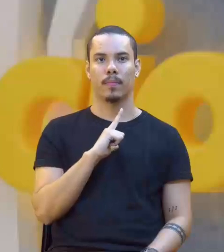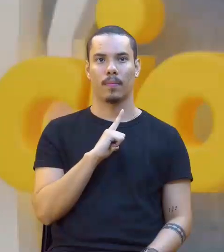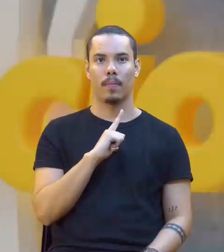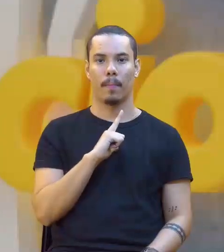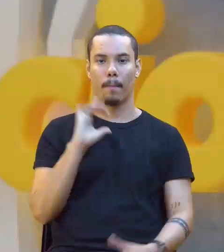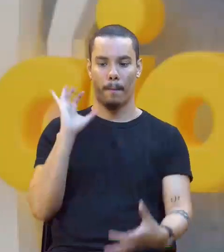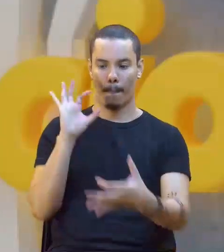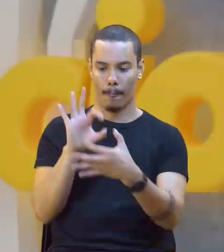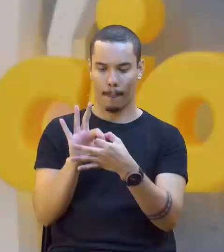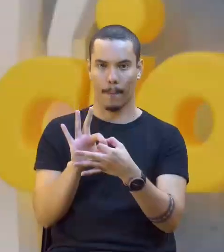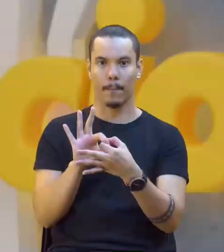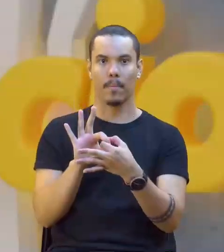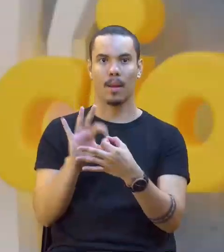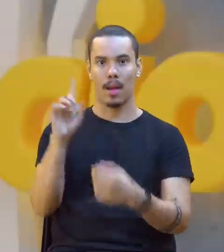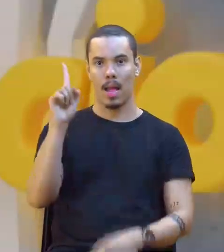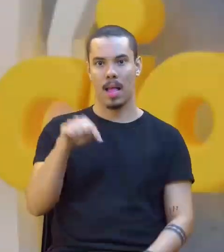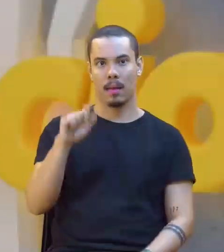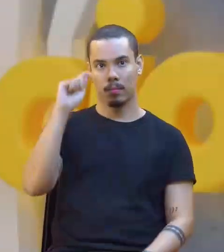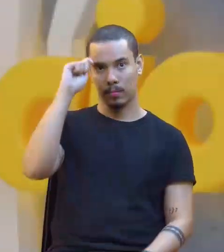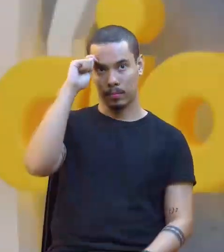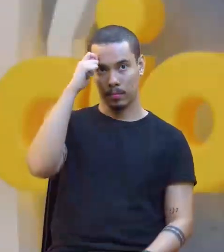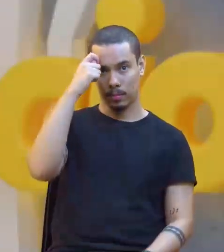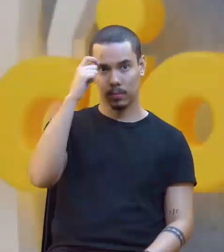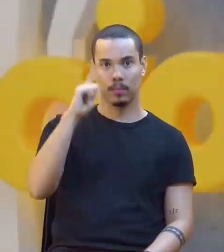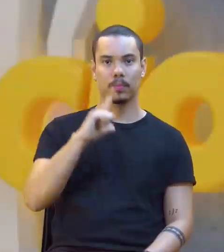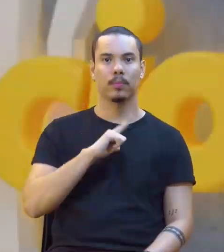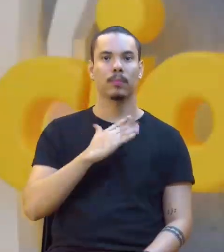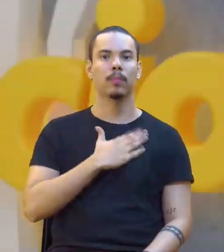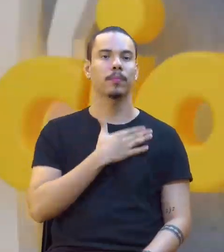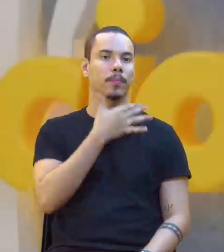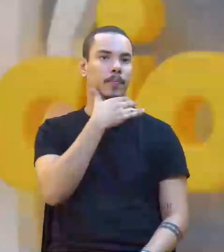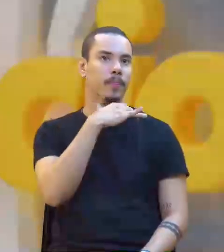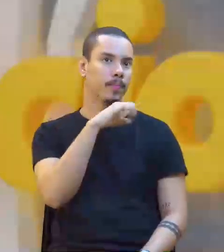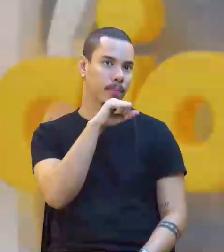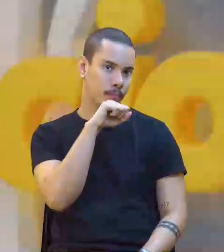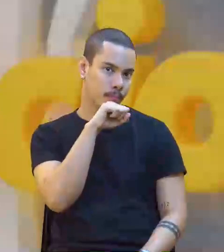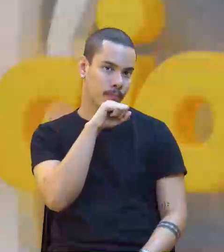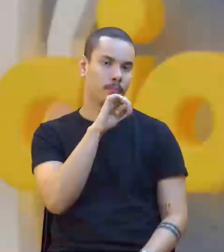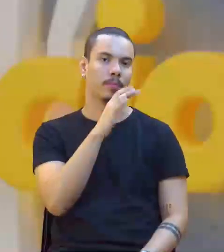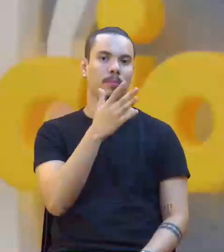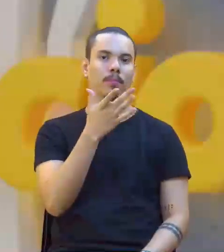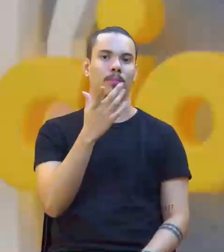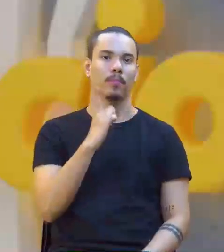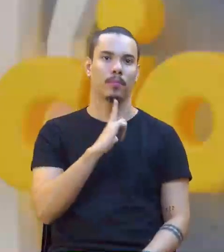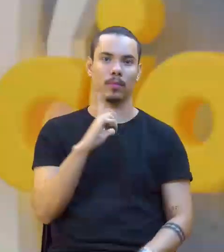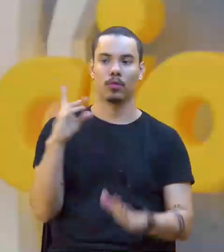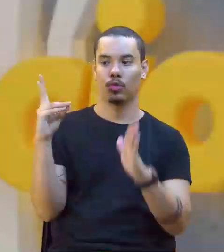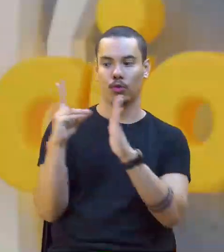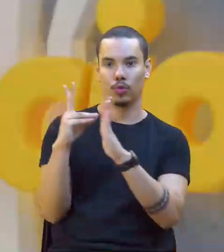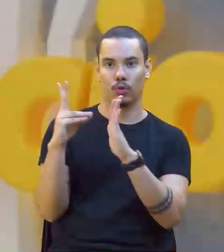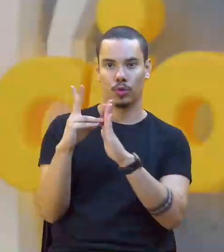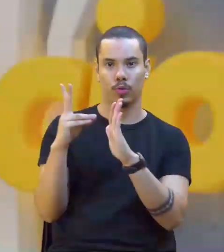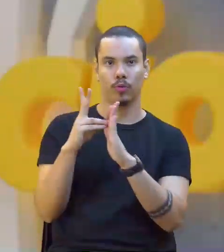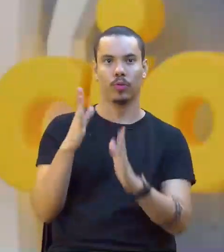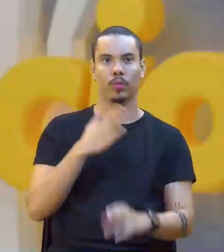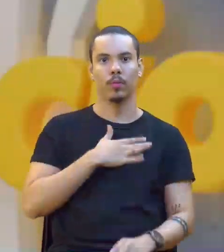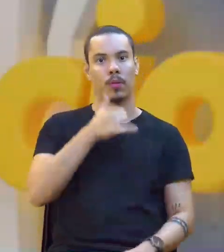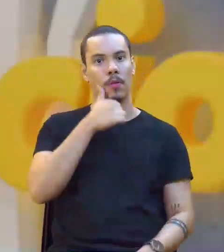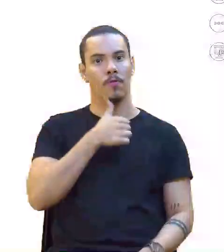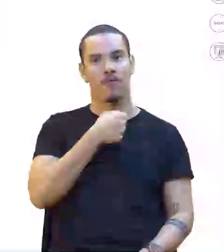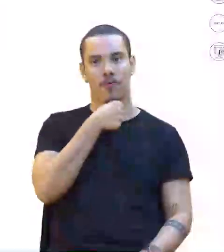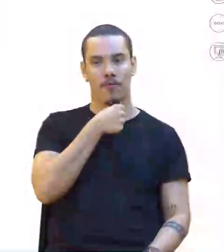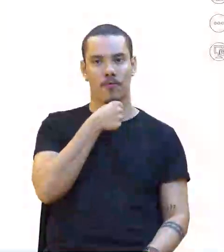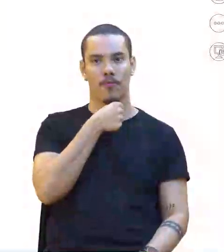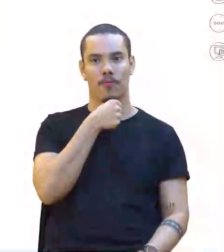ligação ali que é negra. Eu tenho meu pai, eu tenho uma questão indígena ali, meu avô, e aí